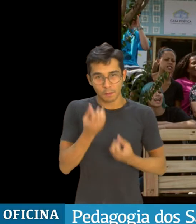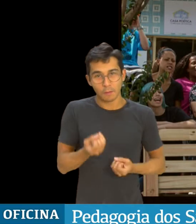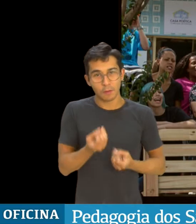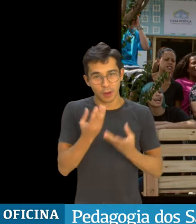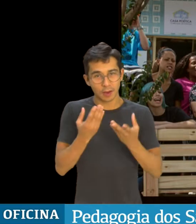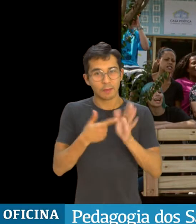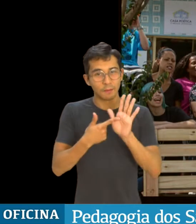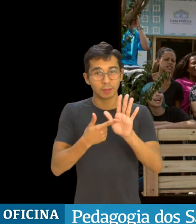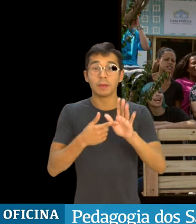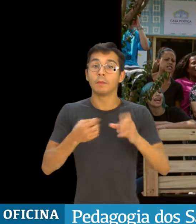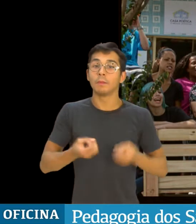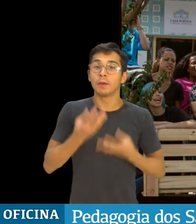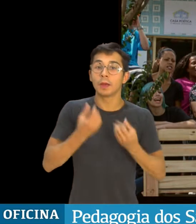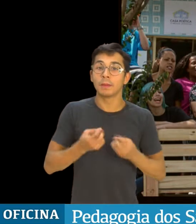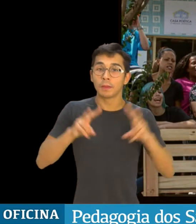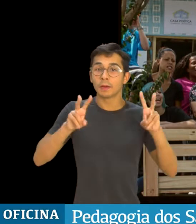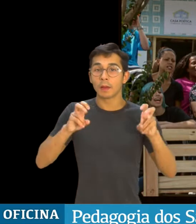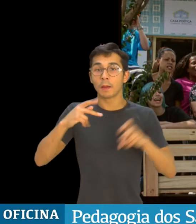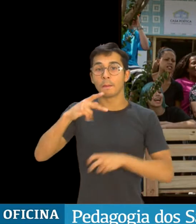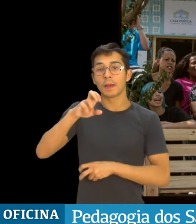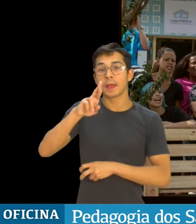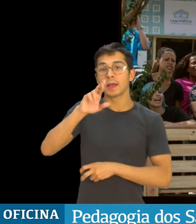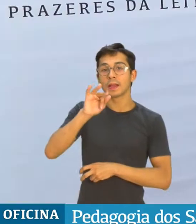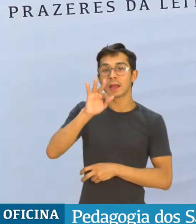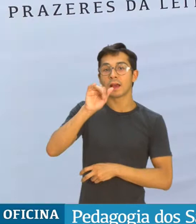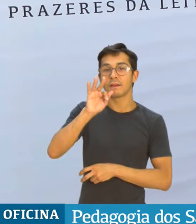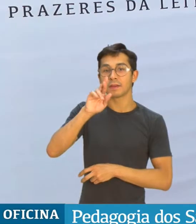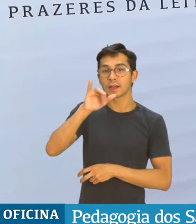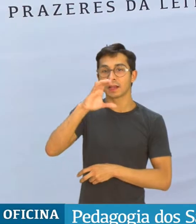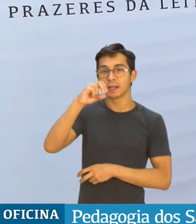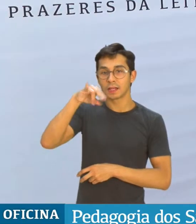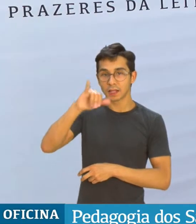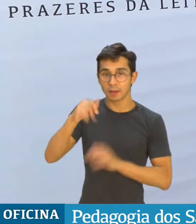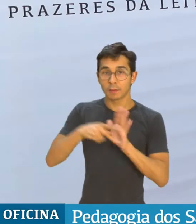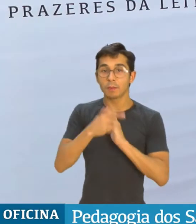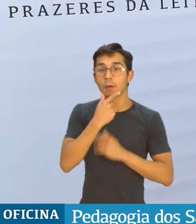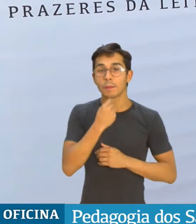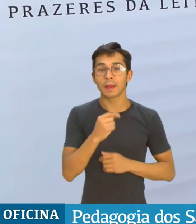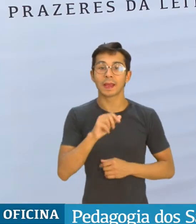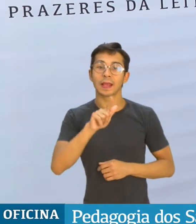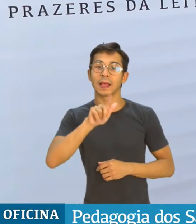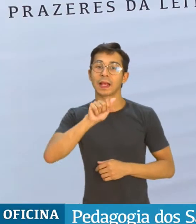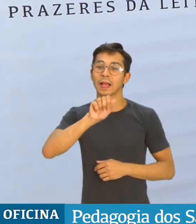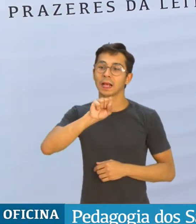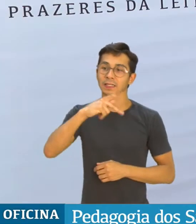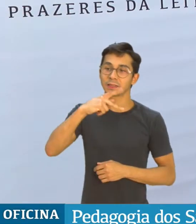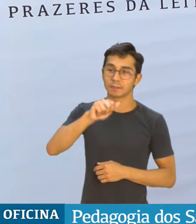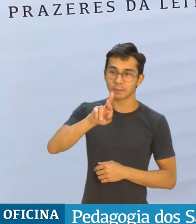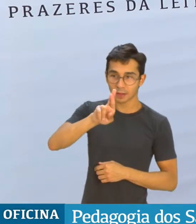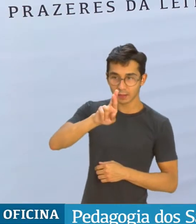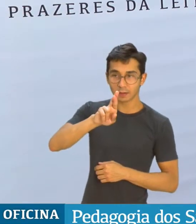vocês. Ele se chama Periafricania, é do Gaspar, dos África Brasil. É mais ou menos assim.